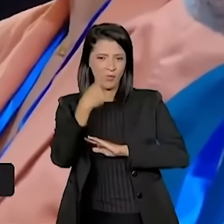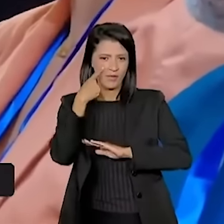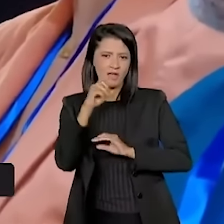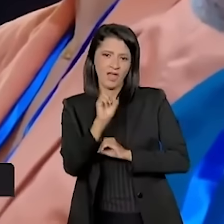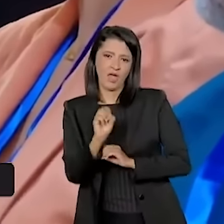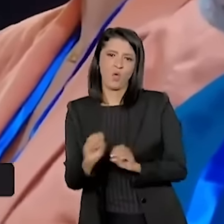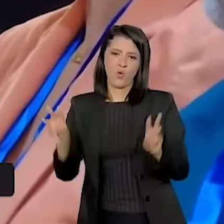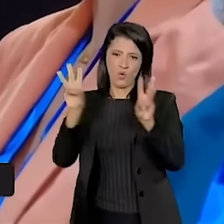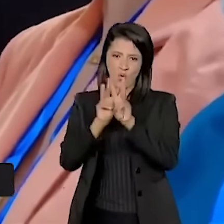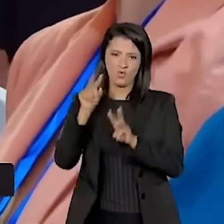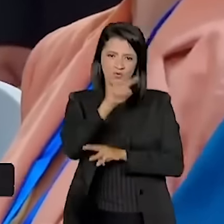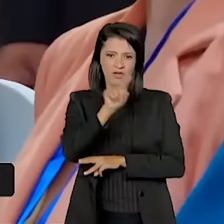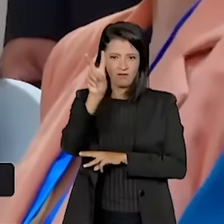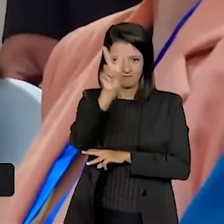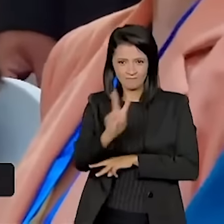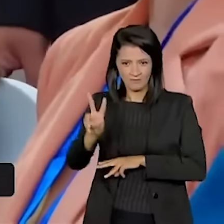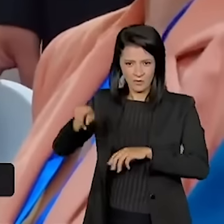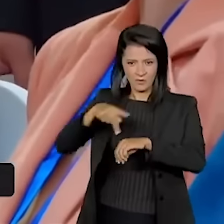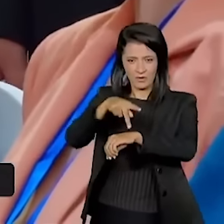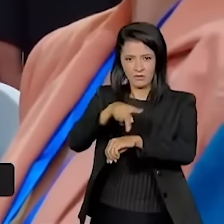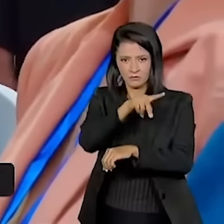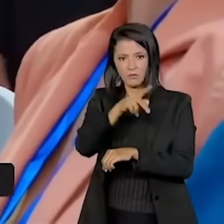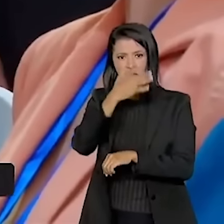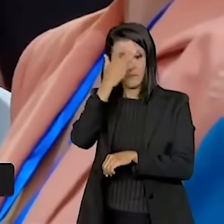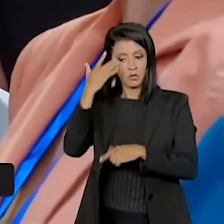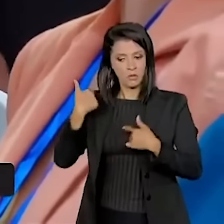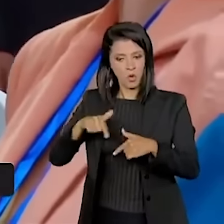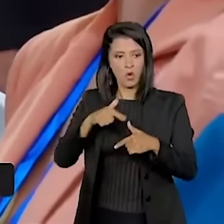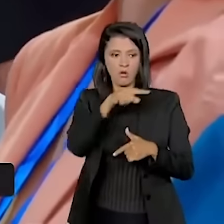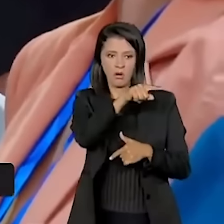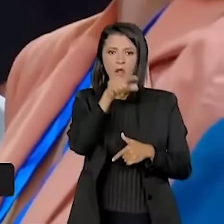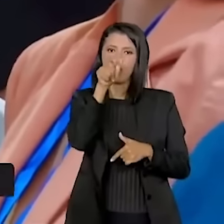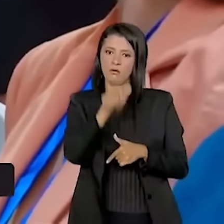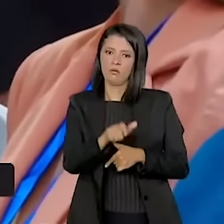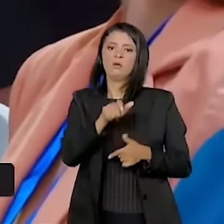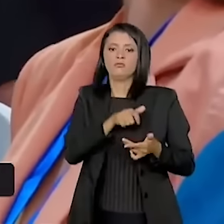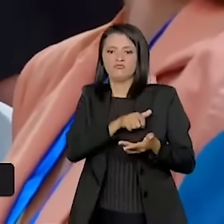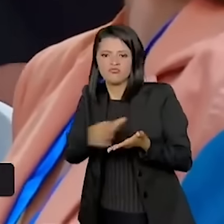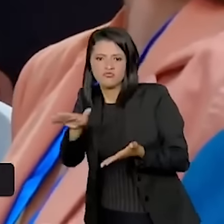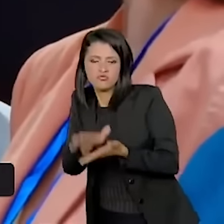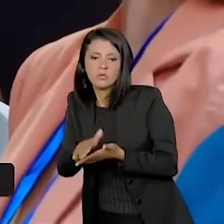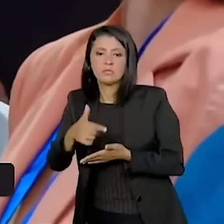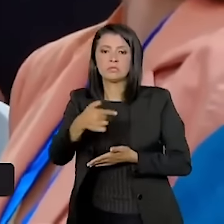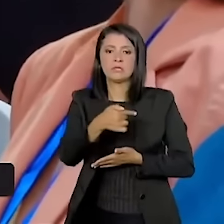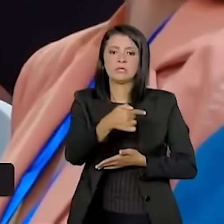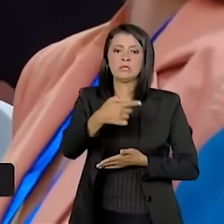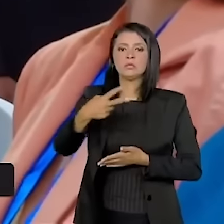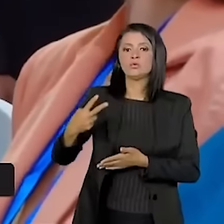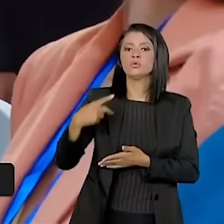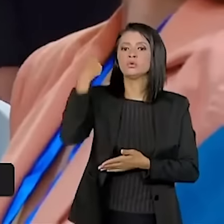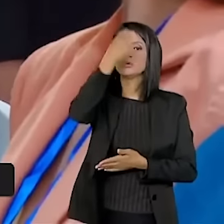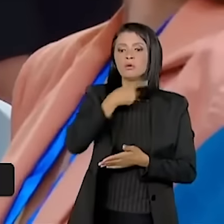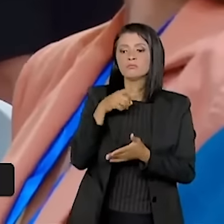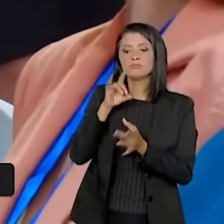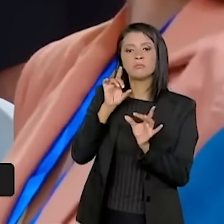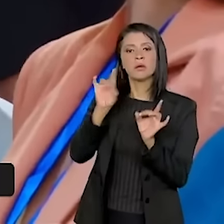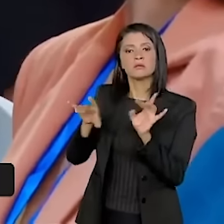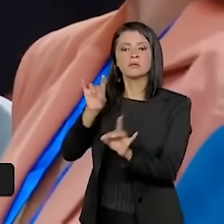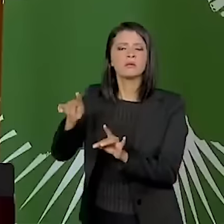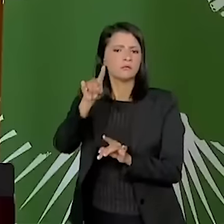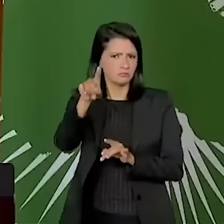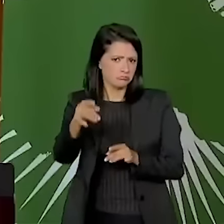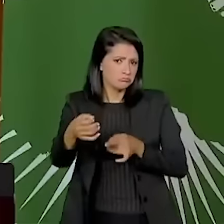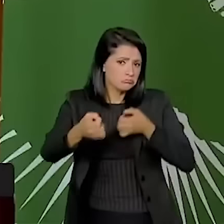ONU na Venezuela, funcionários estão sendo expulsos de lá, 72 horas para eles saírem. Gostaria de saber se o senhor se pronuncia sobre isso